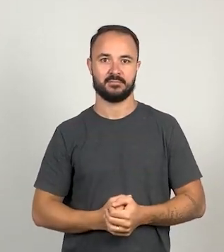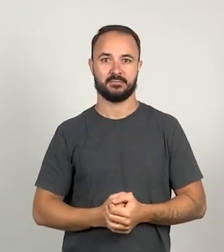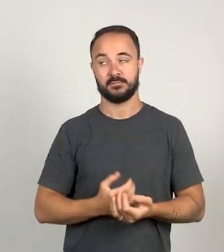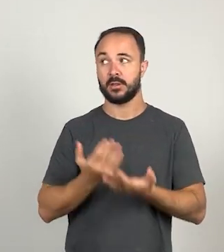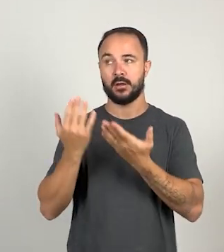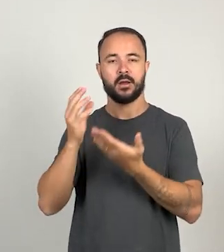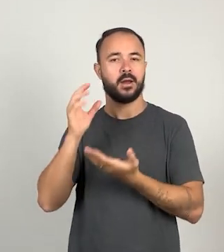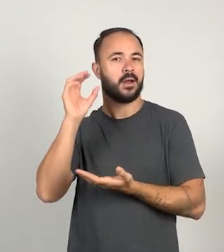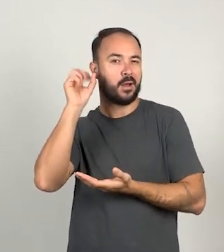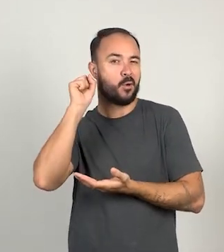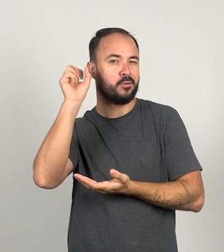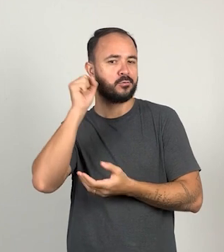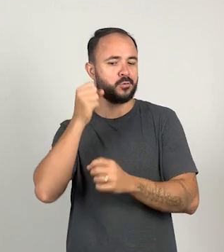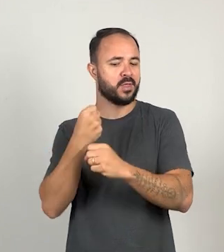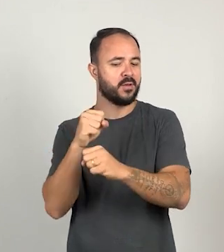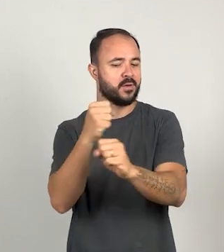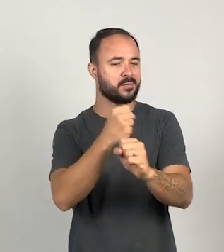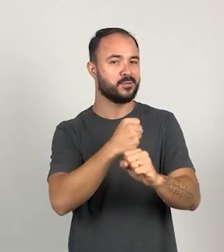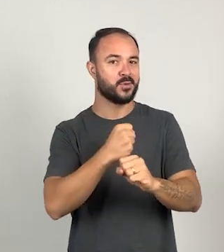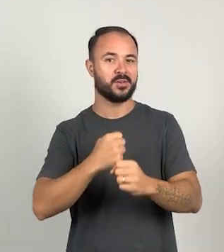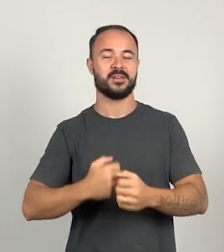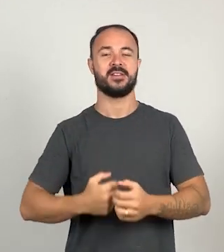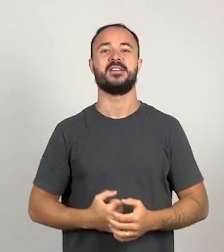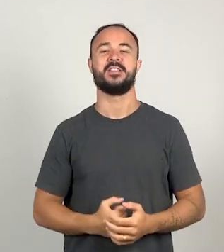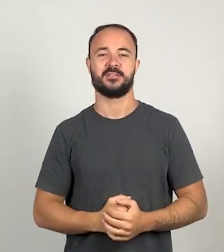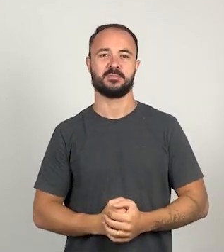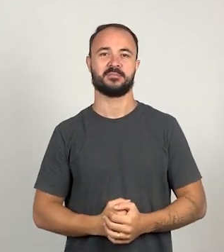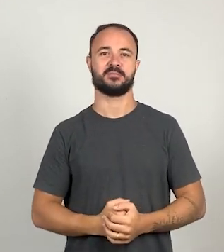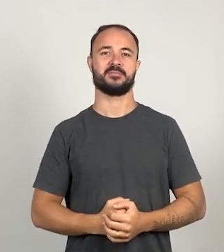Esse é o som da vassoura.